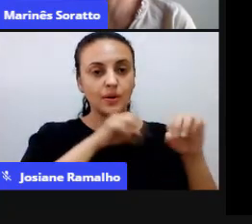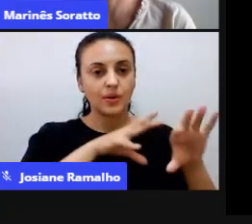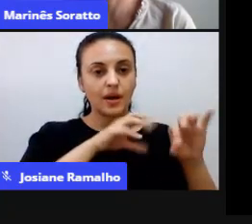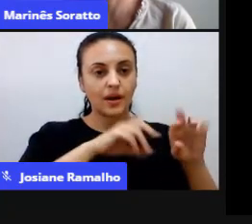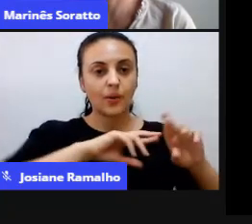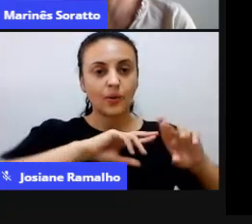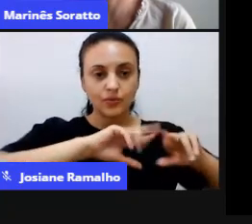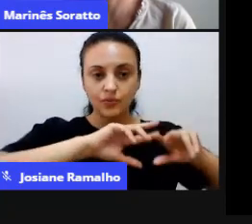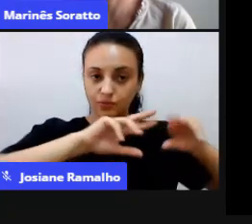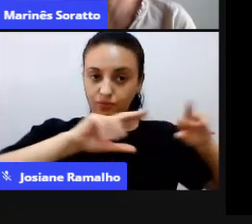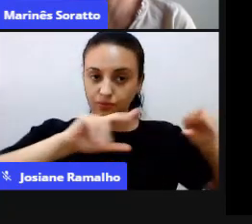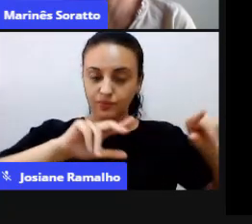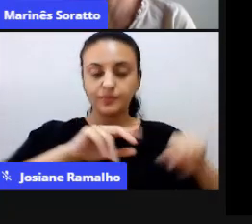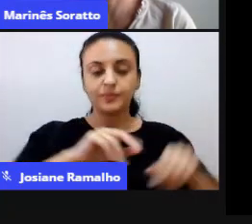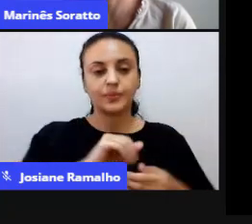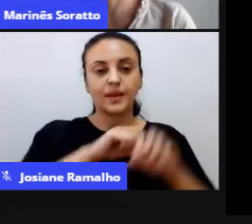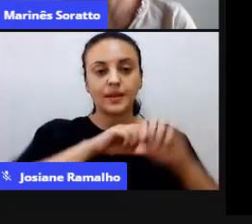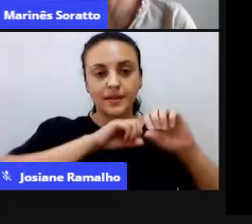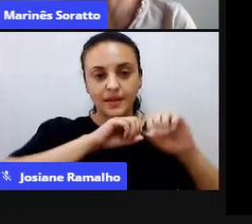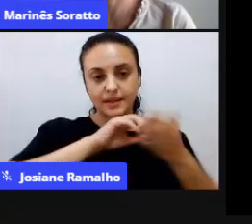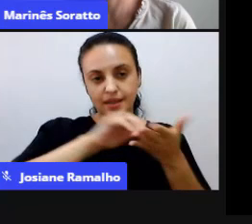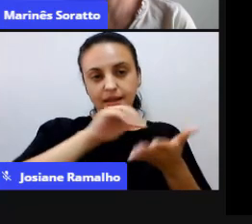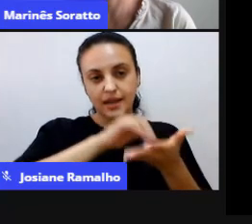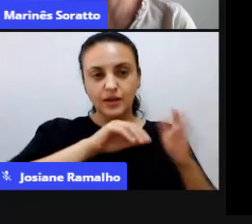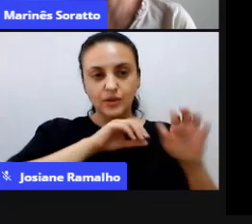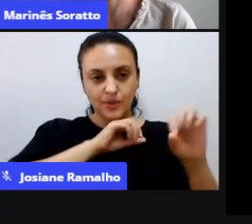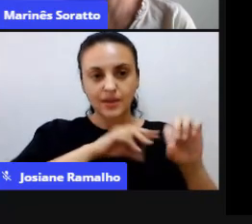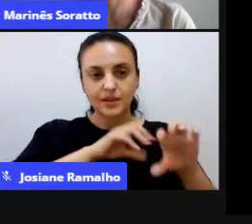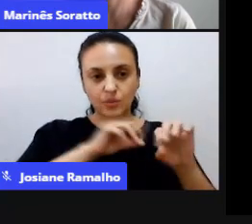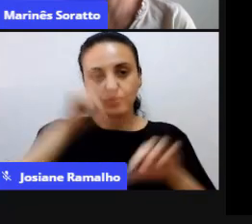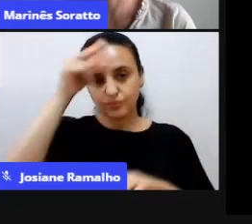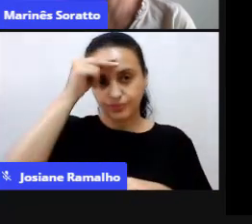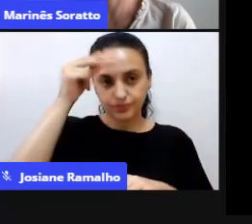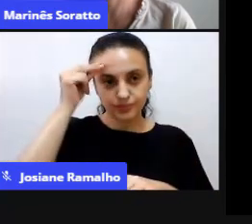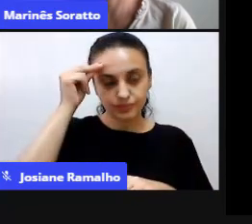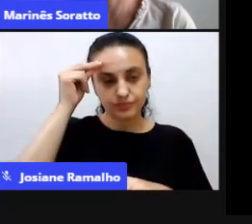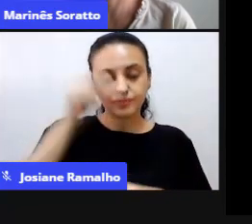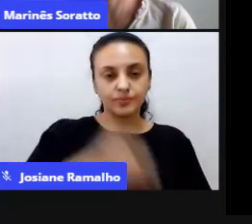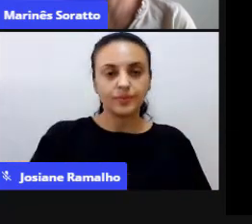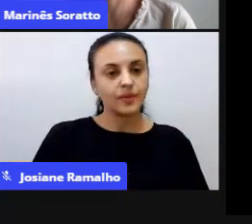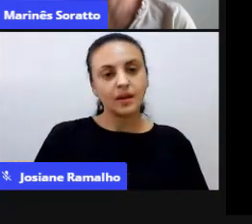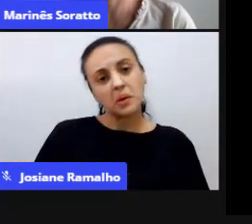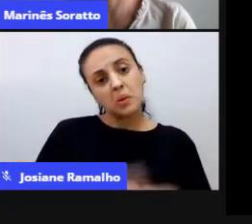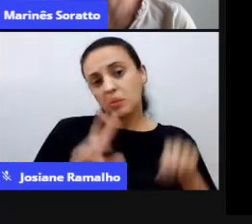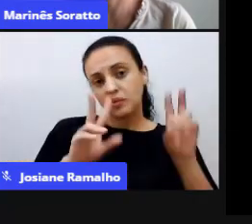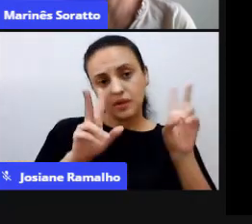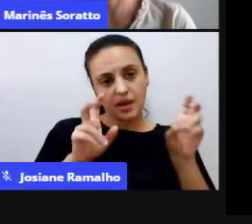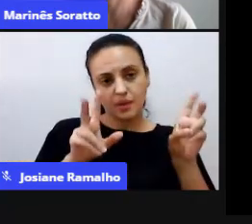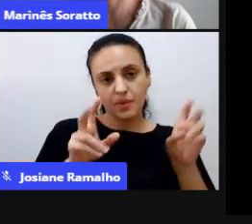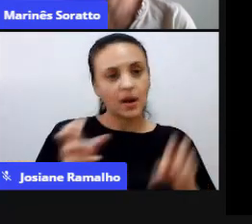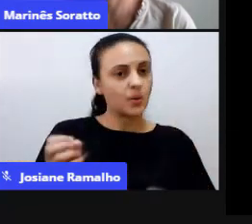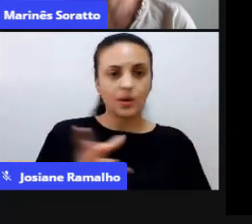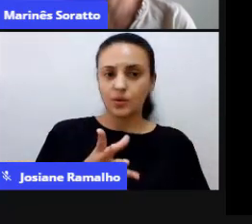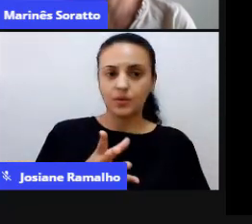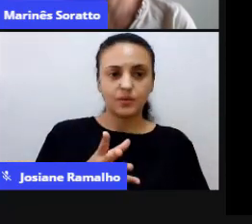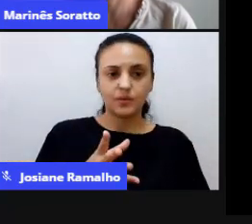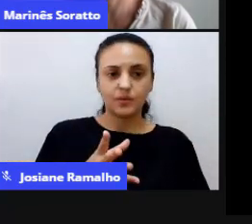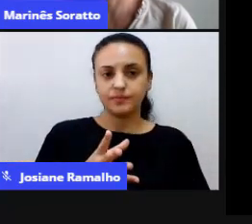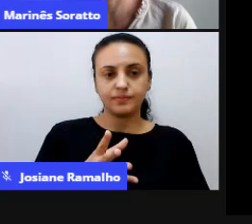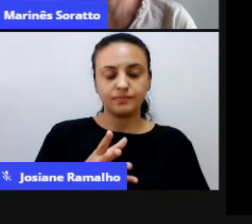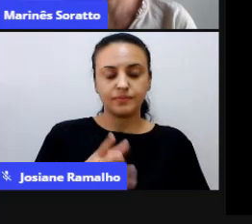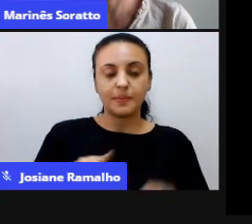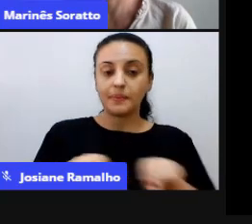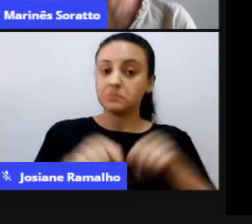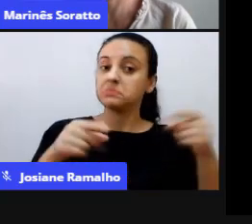e é um tema não novo, não é um tema novo. Vocês estão vendo que a lei é de 2008, mas um